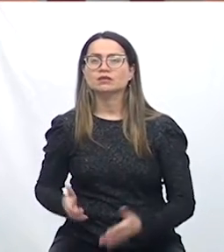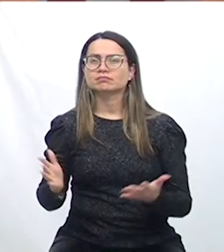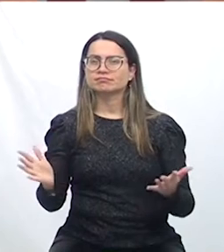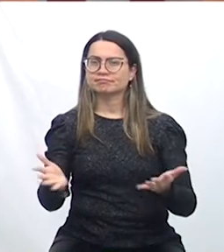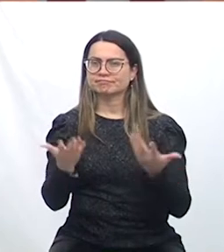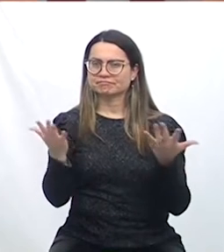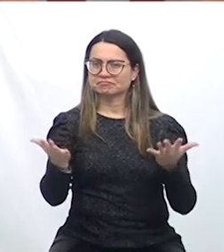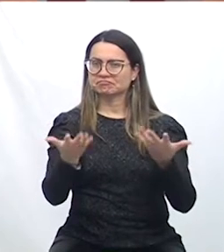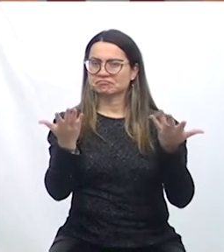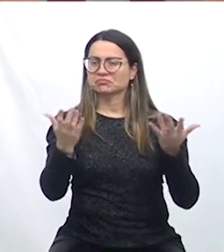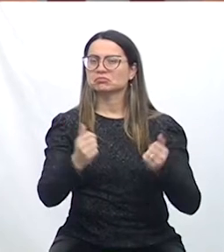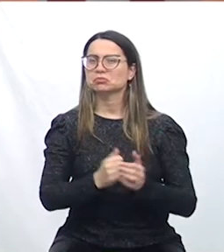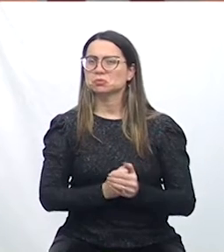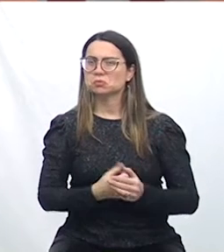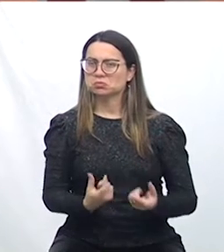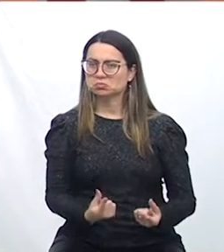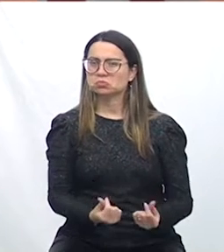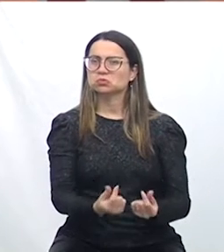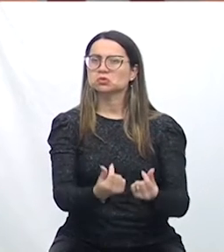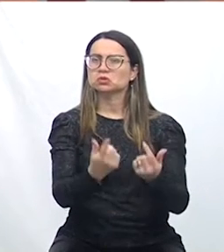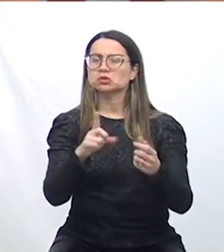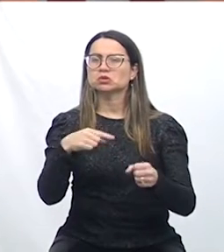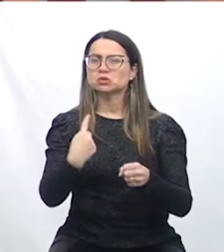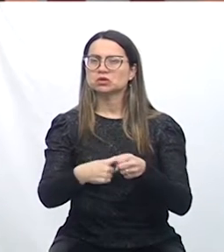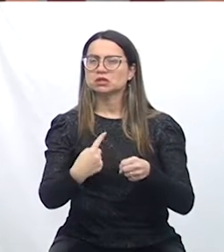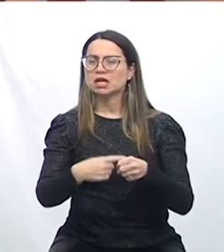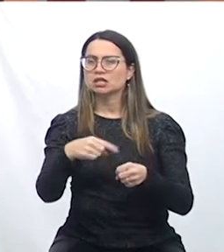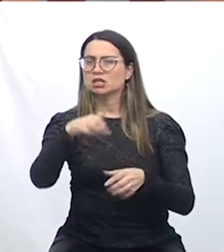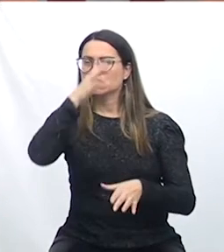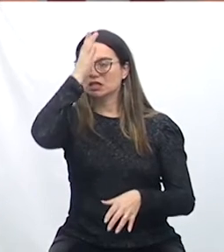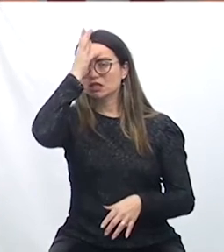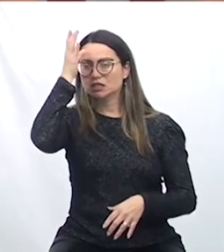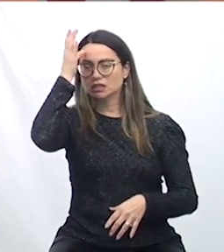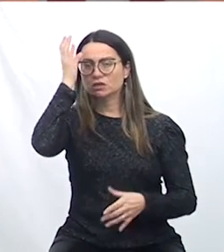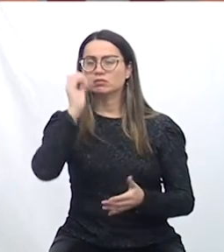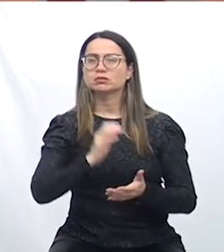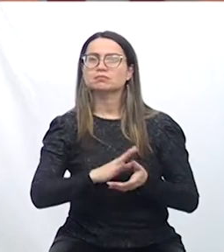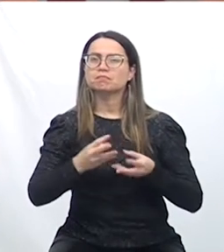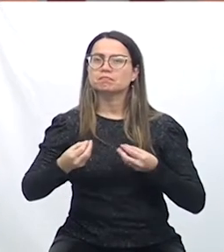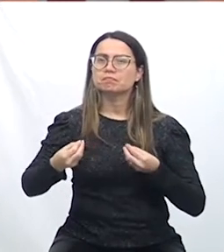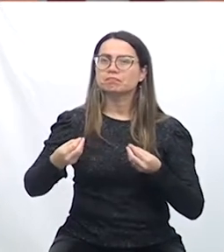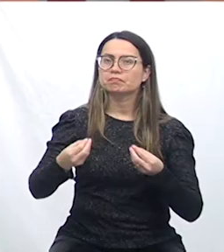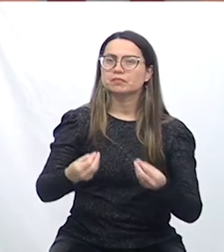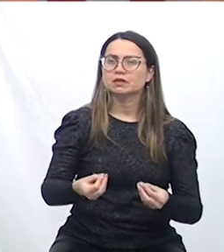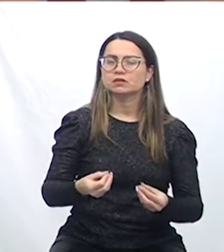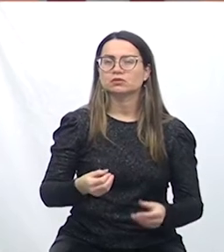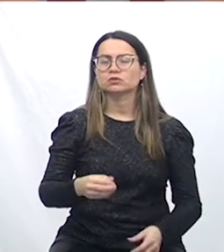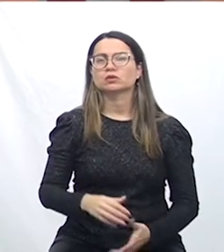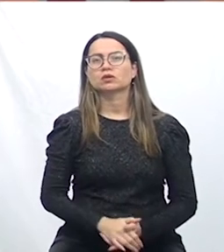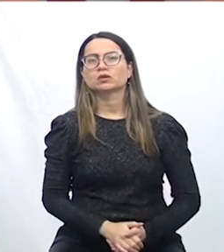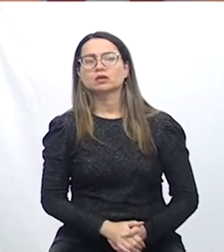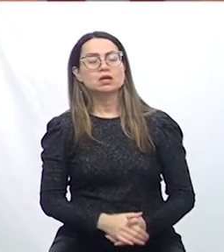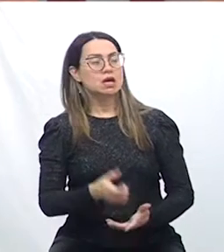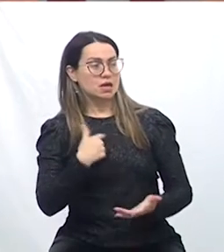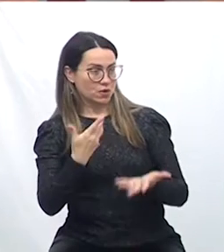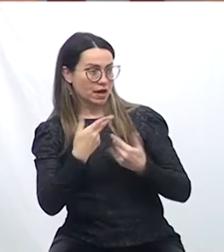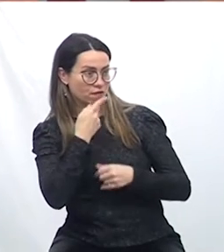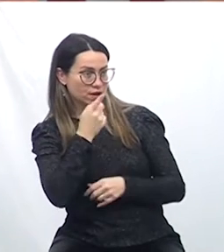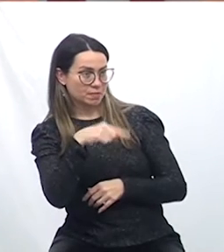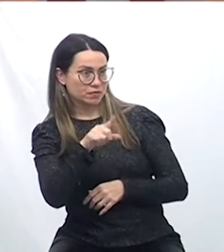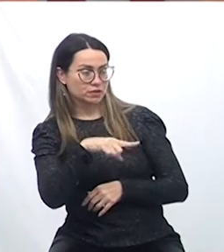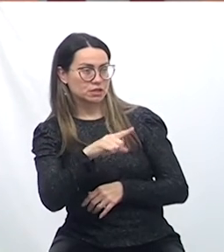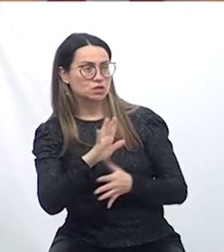município, trazendo muitos recursos. Queria dizer para os senhores vereadores qual foi a obra aqui do sul do estado que não